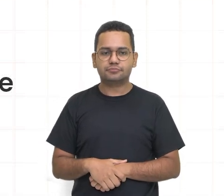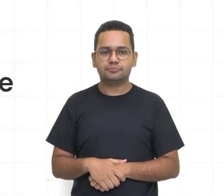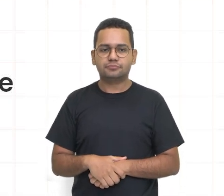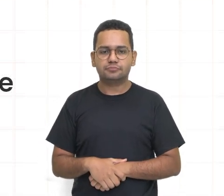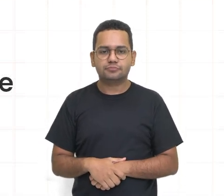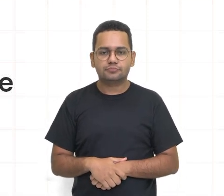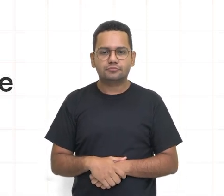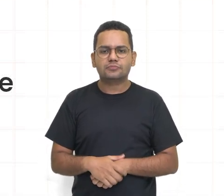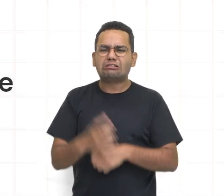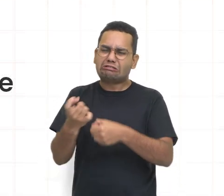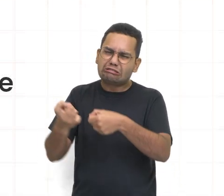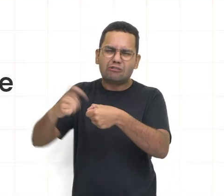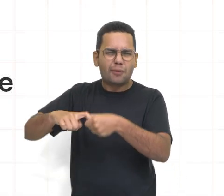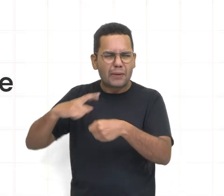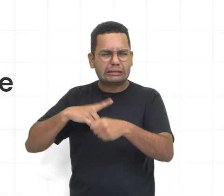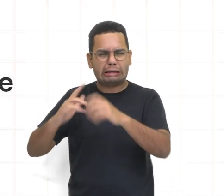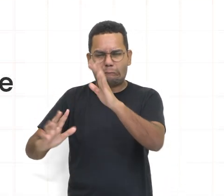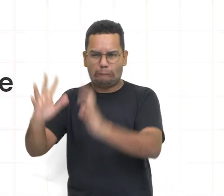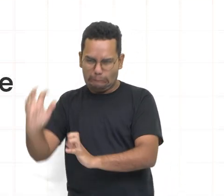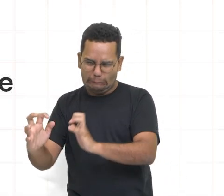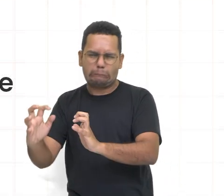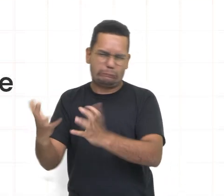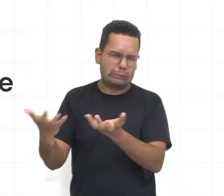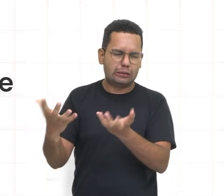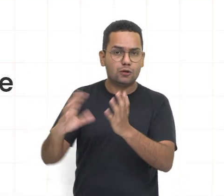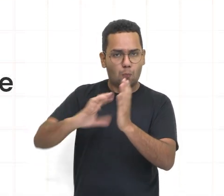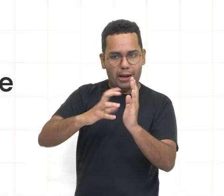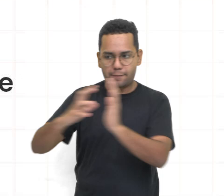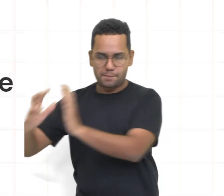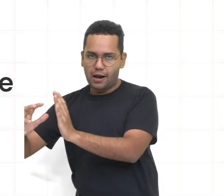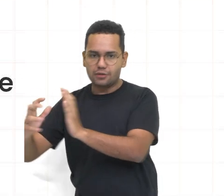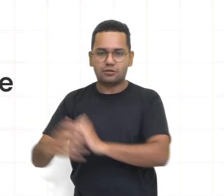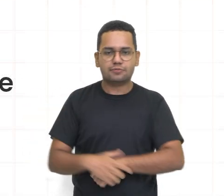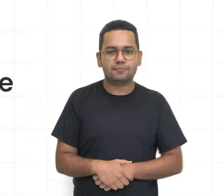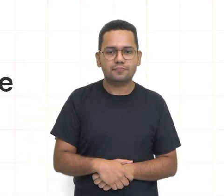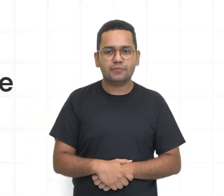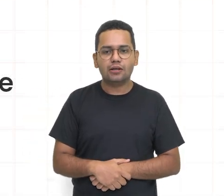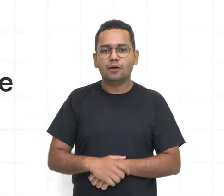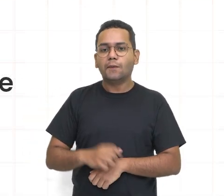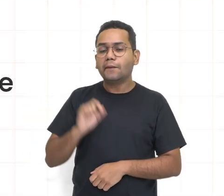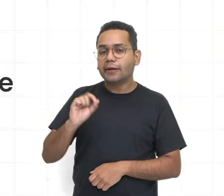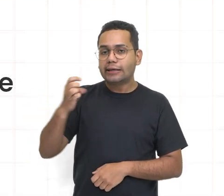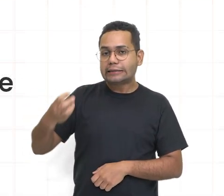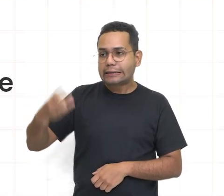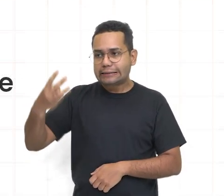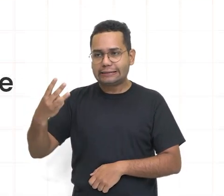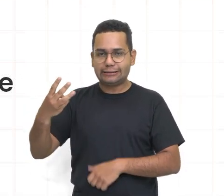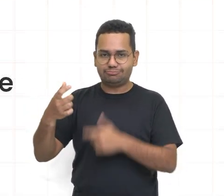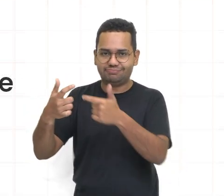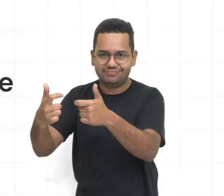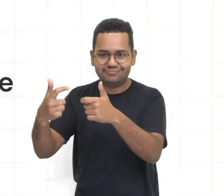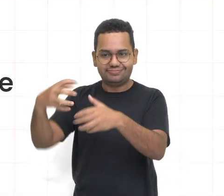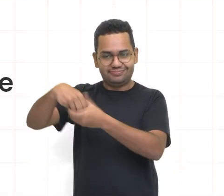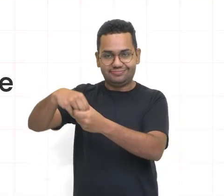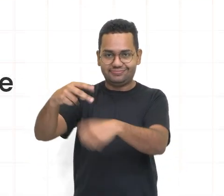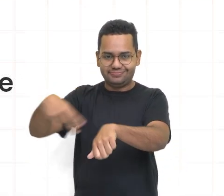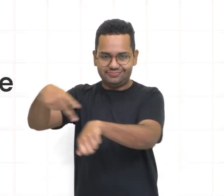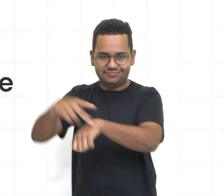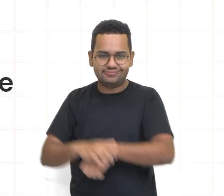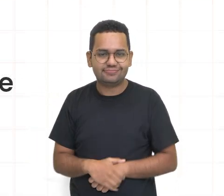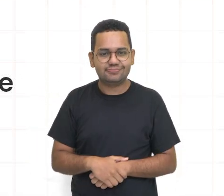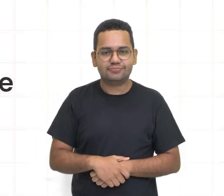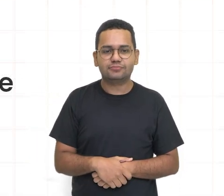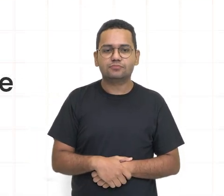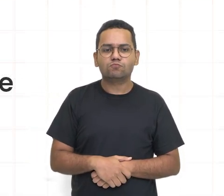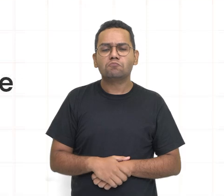1946, retorna-se o conflito entre nacionalistas e comunistas, a chamada Terceira Guerra Civil. Já nos primórdios da